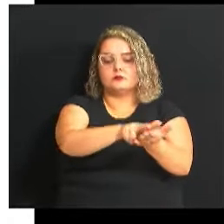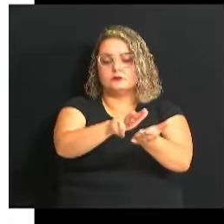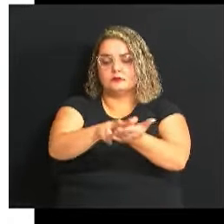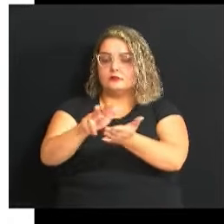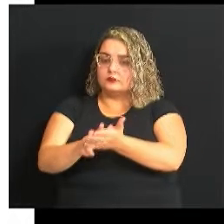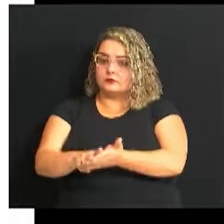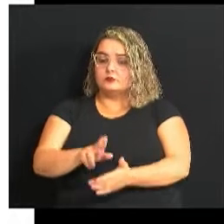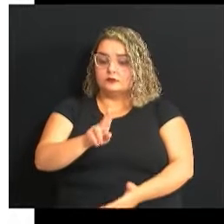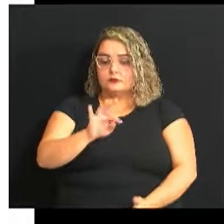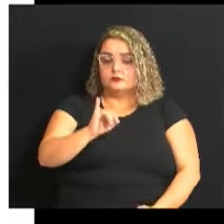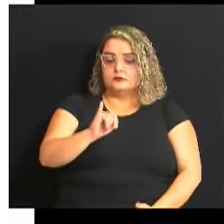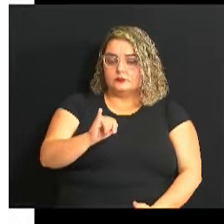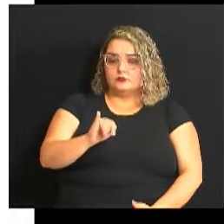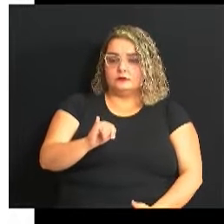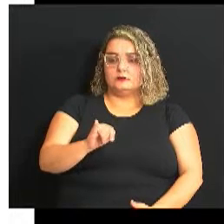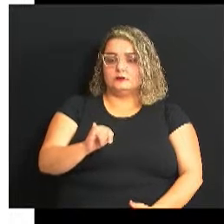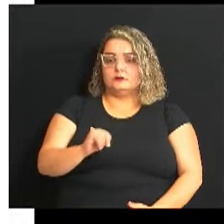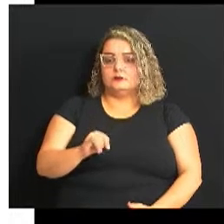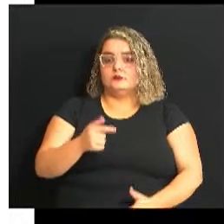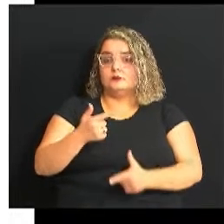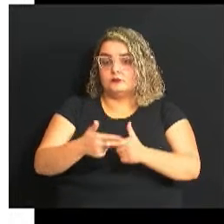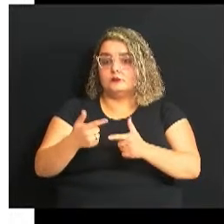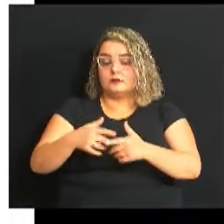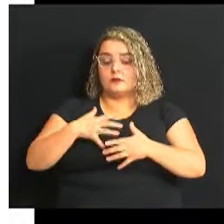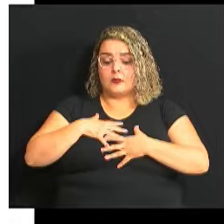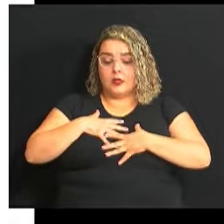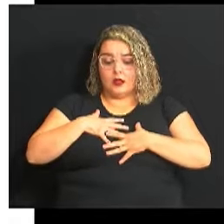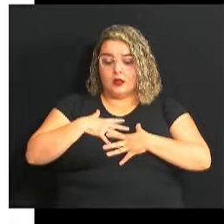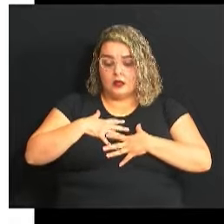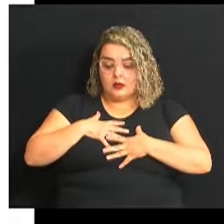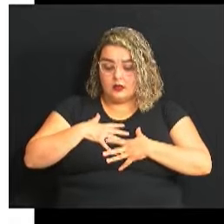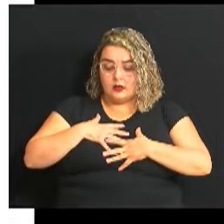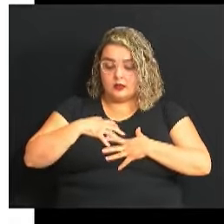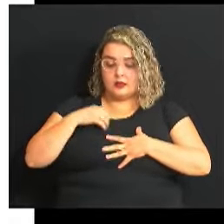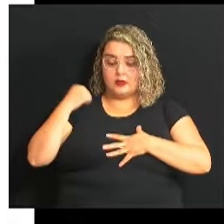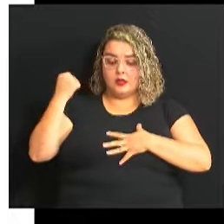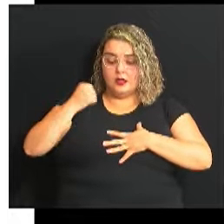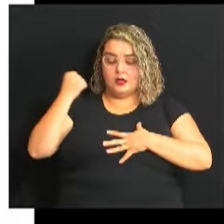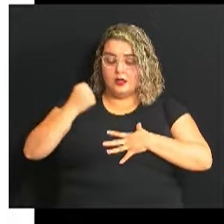de UTI por síndrome respiratória aguda grave